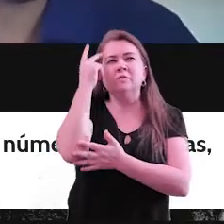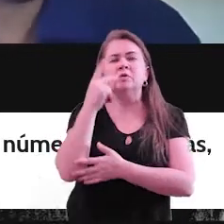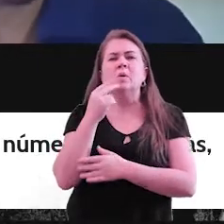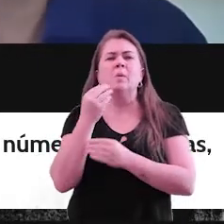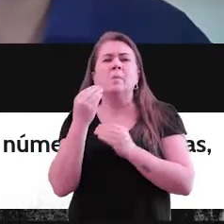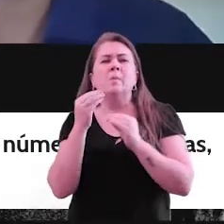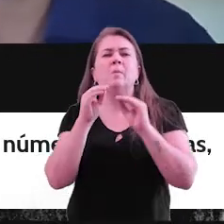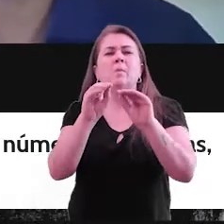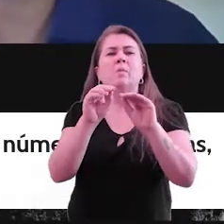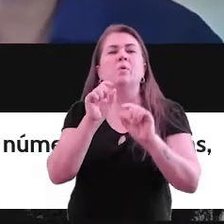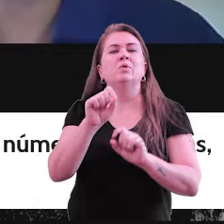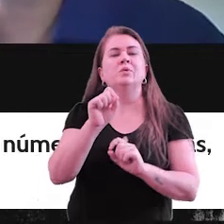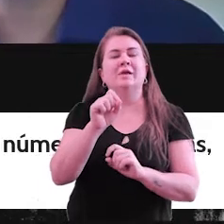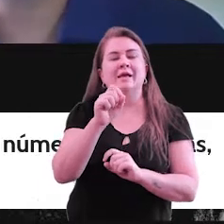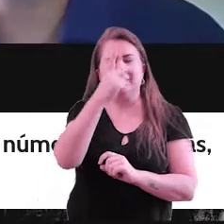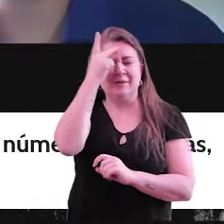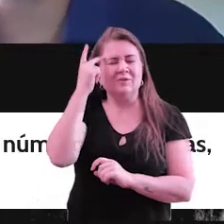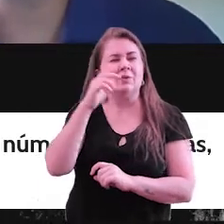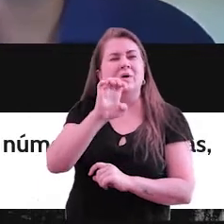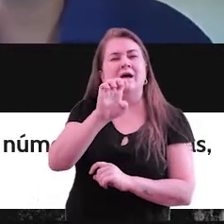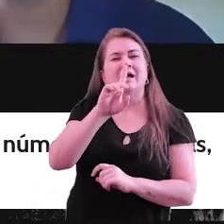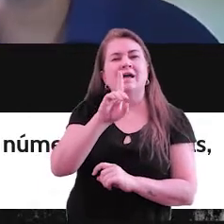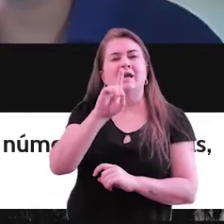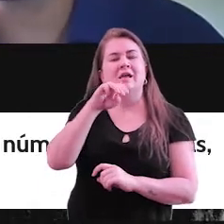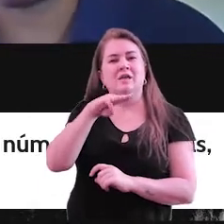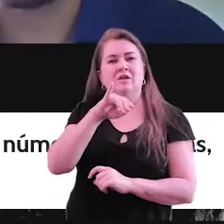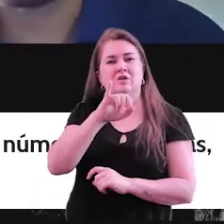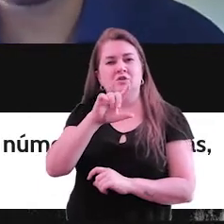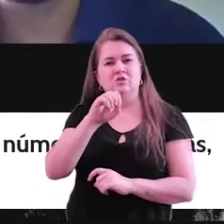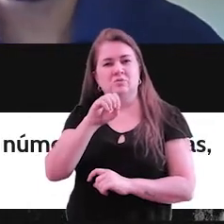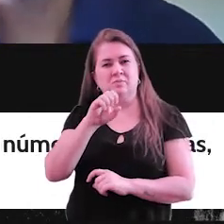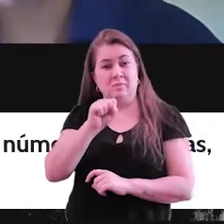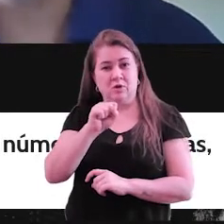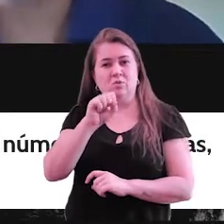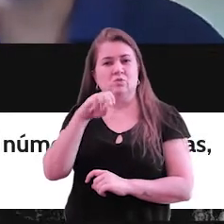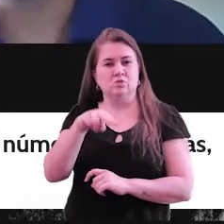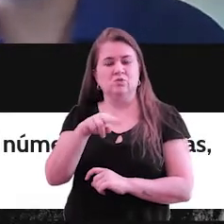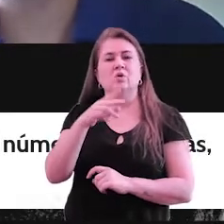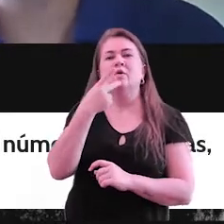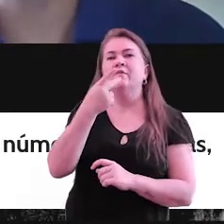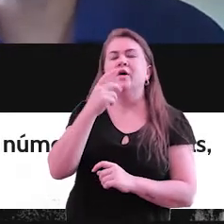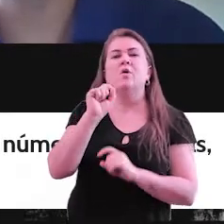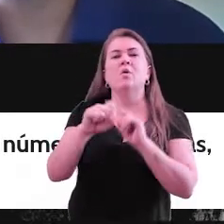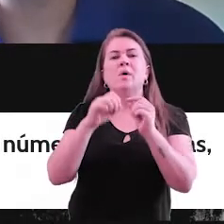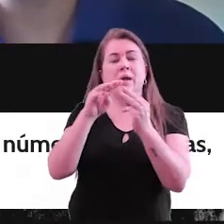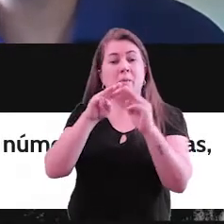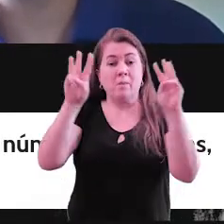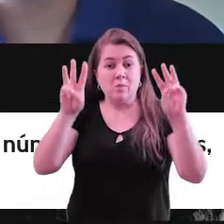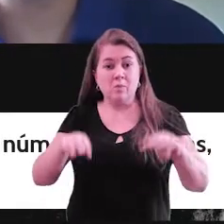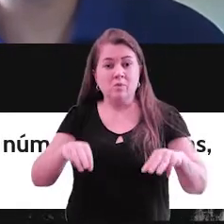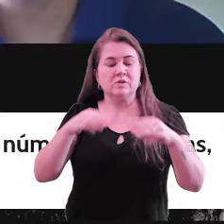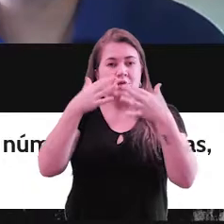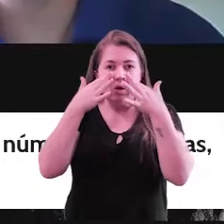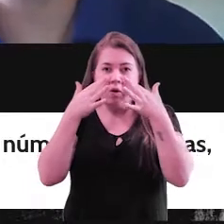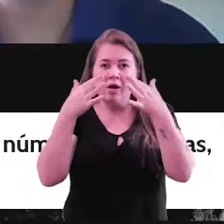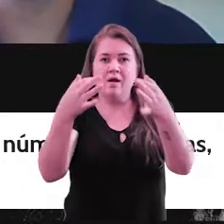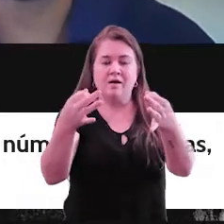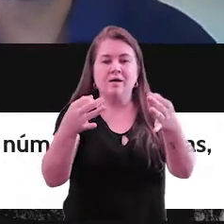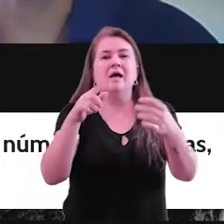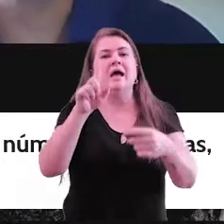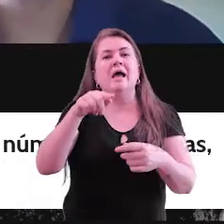museus atrativos são aqueles que conseguem captar a atenção do maior número de pessoas, com uma comunicação fácil, direta